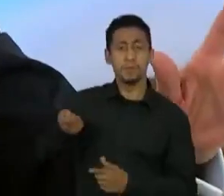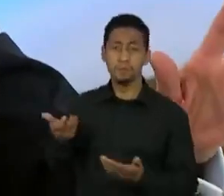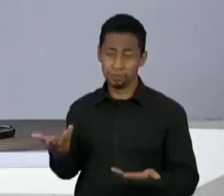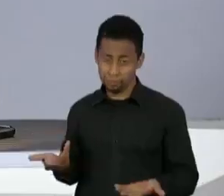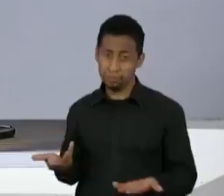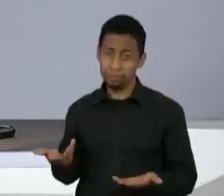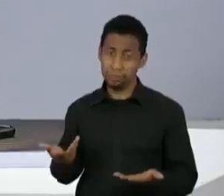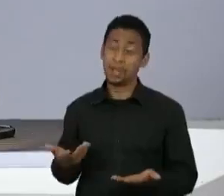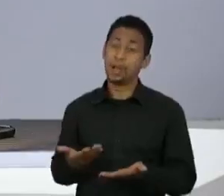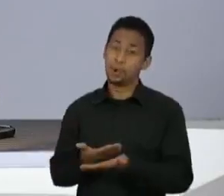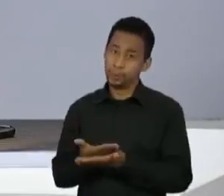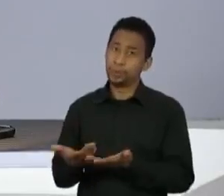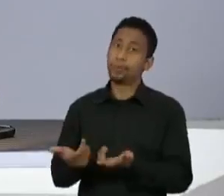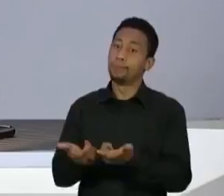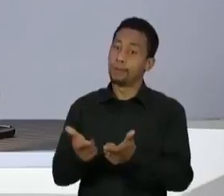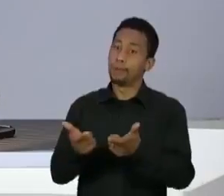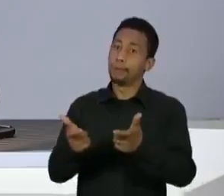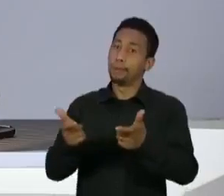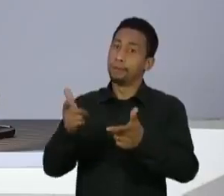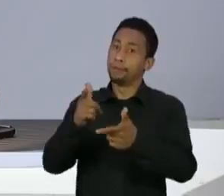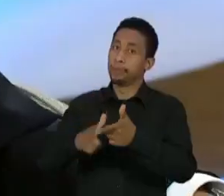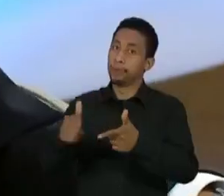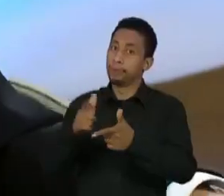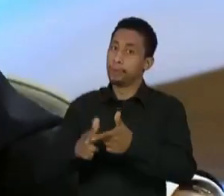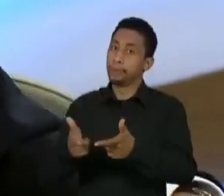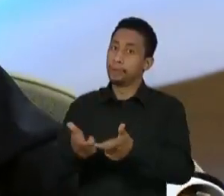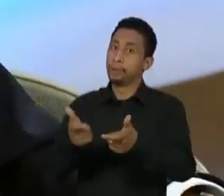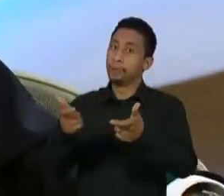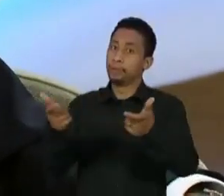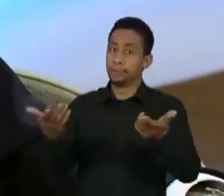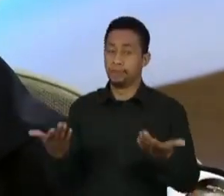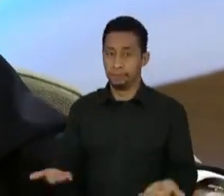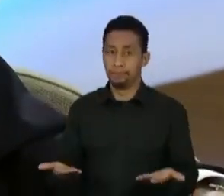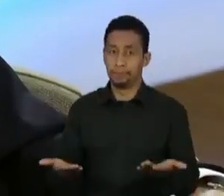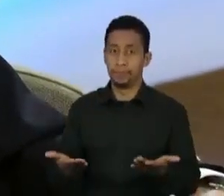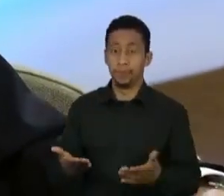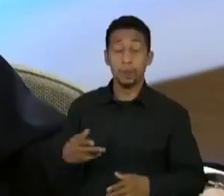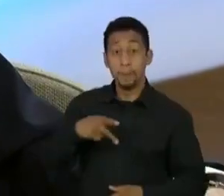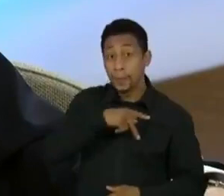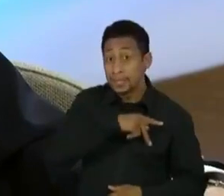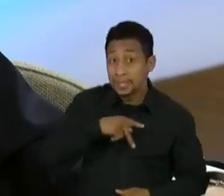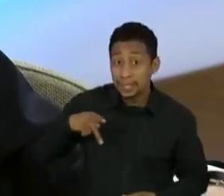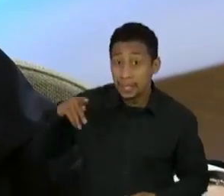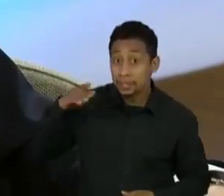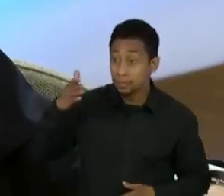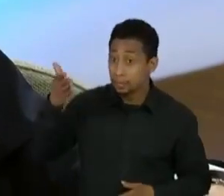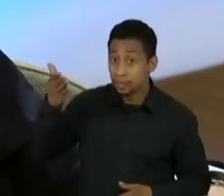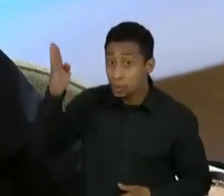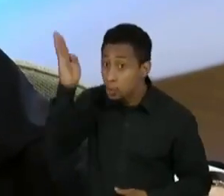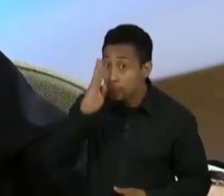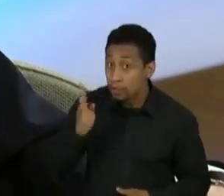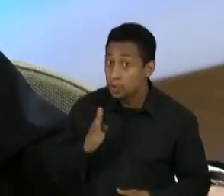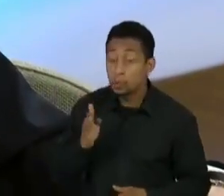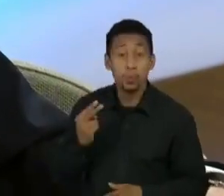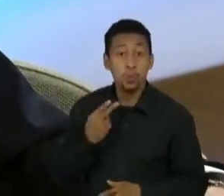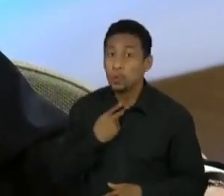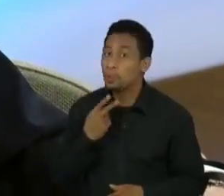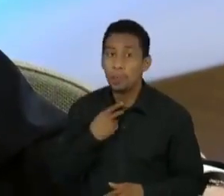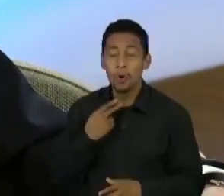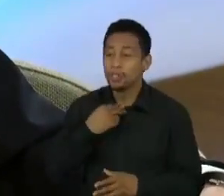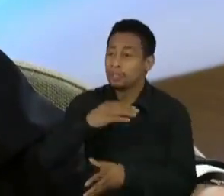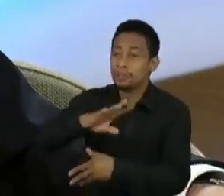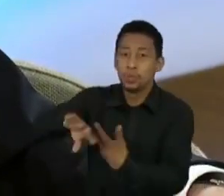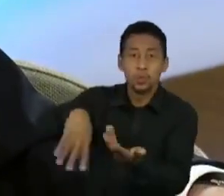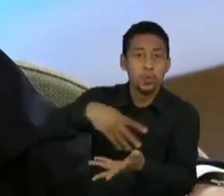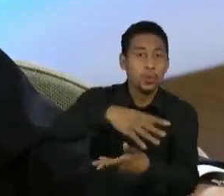criou problemas. Combativo. Porque você não pode, bélico. Como presidente da República, você não pode se envolver com os acontecimentos. Se você se envolve com os